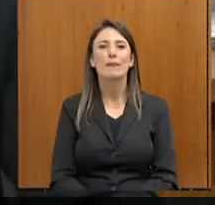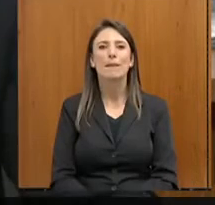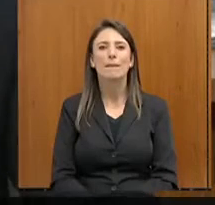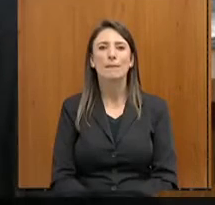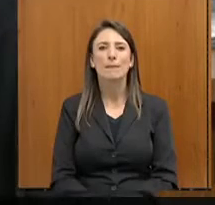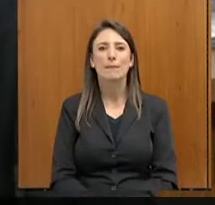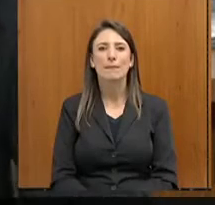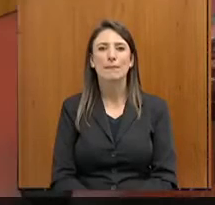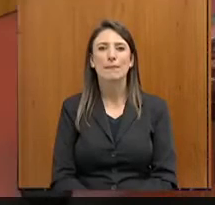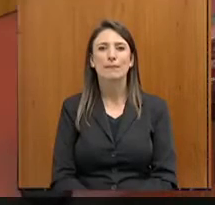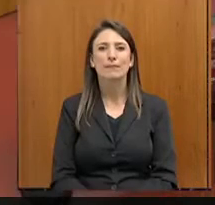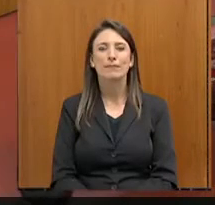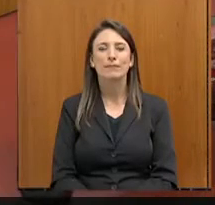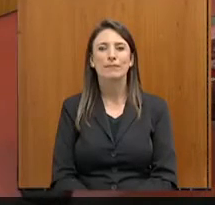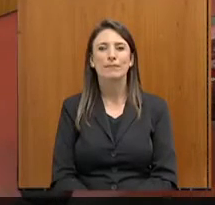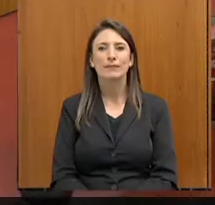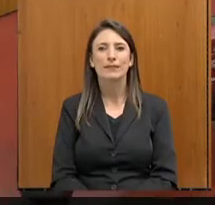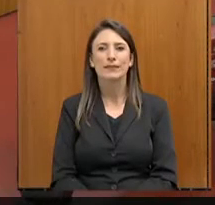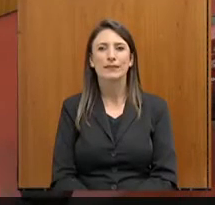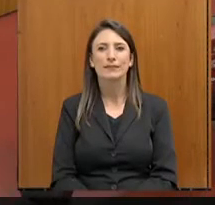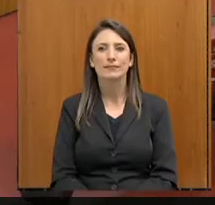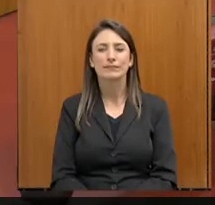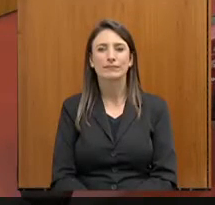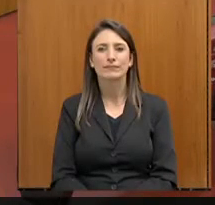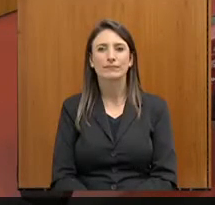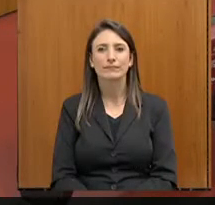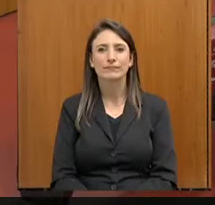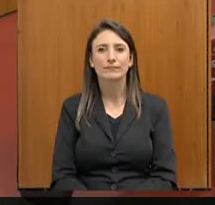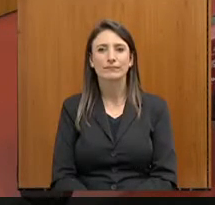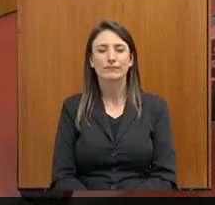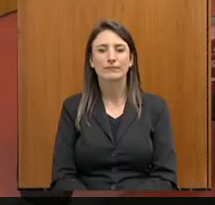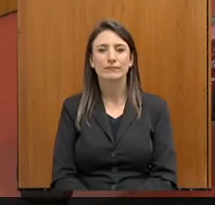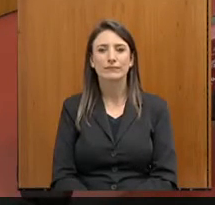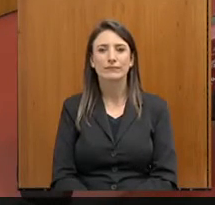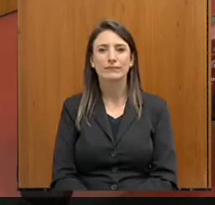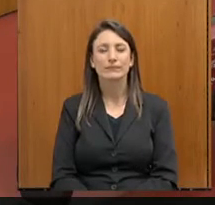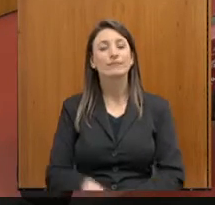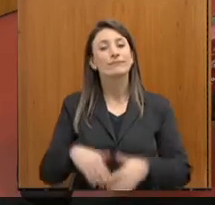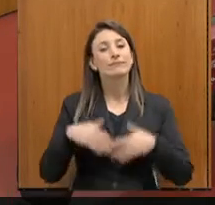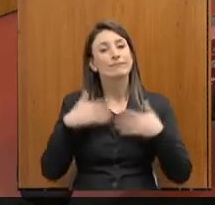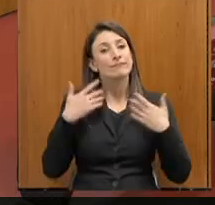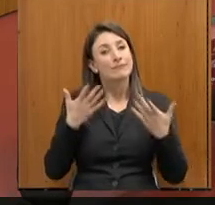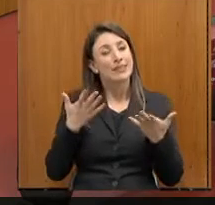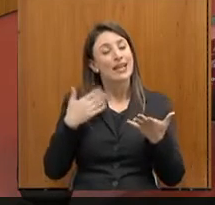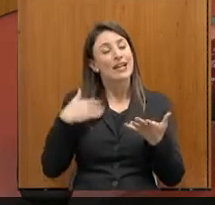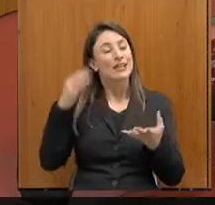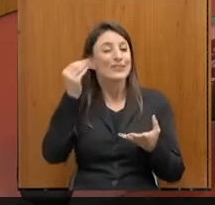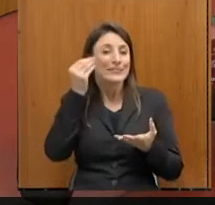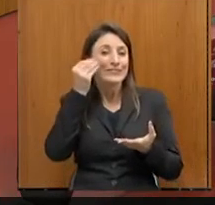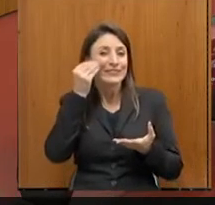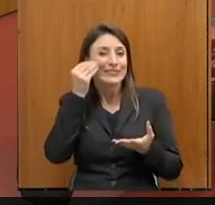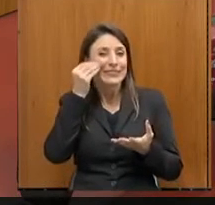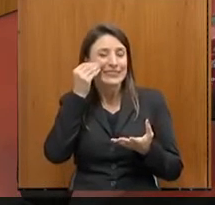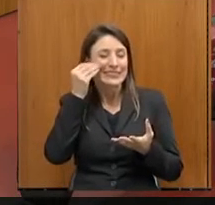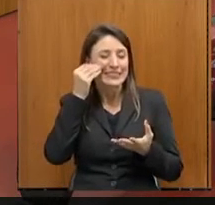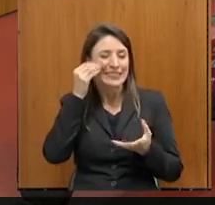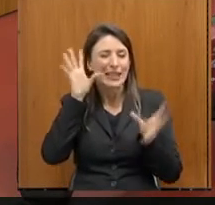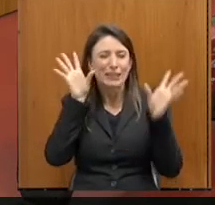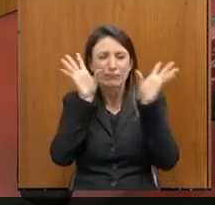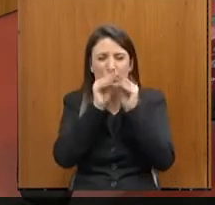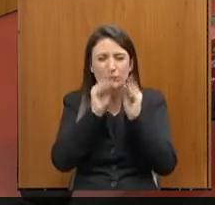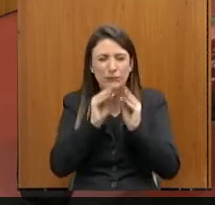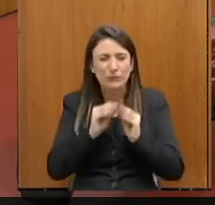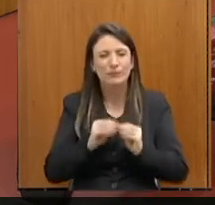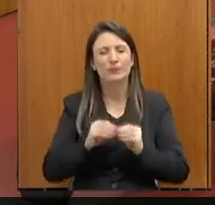ele tá bom então é vou procurar ser bem célere aqui na